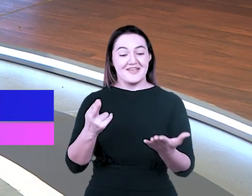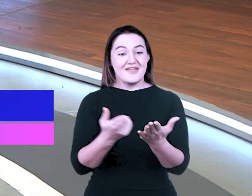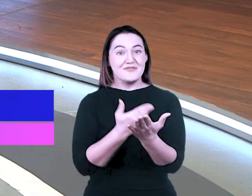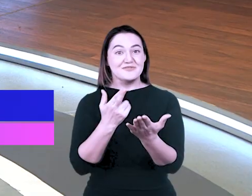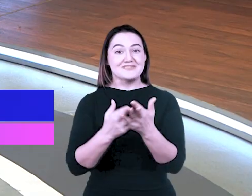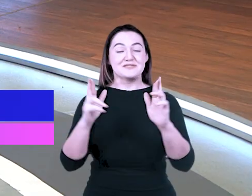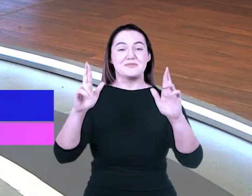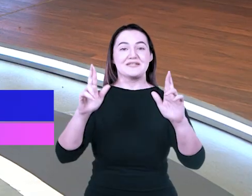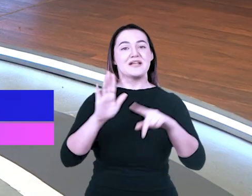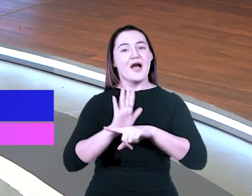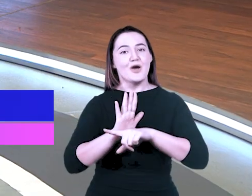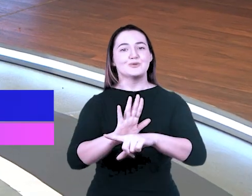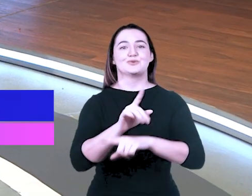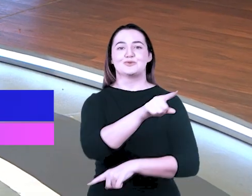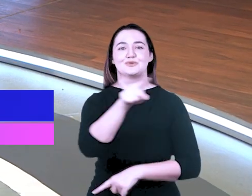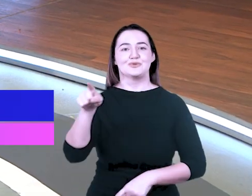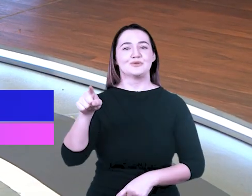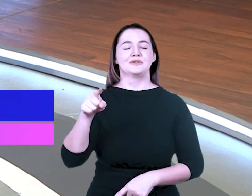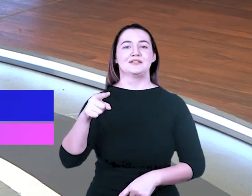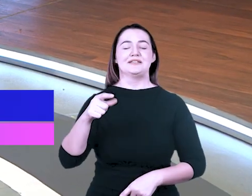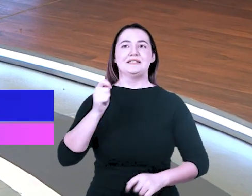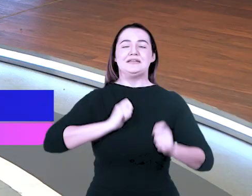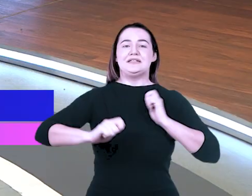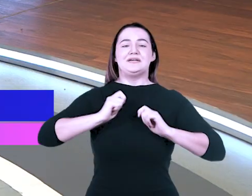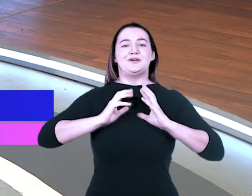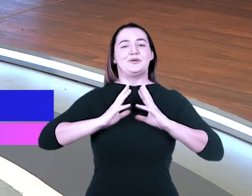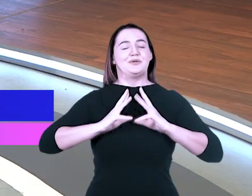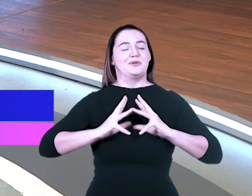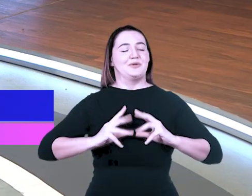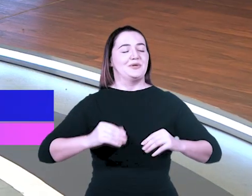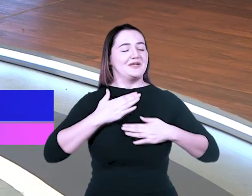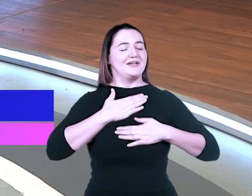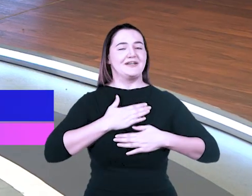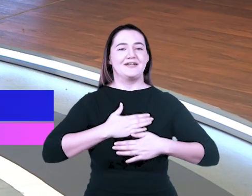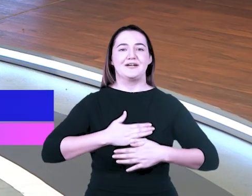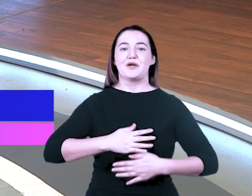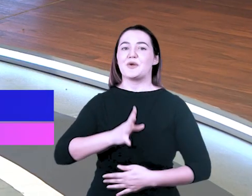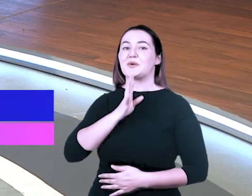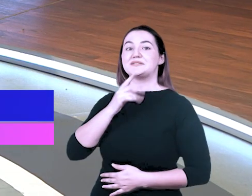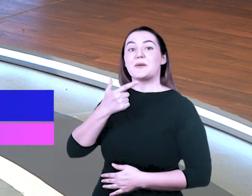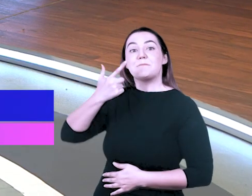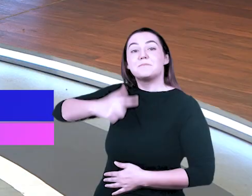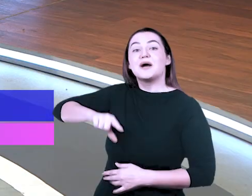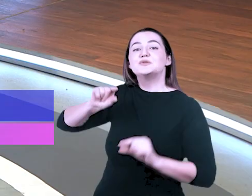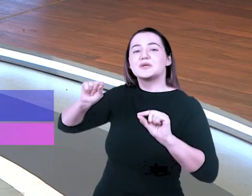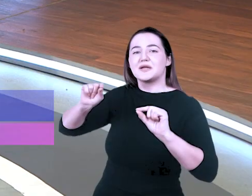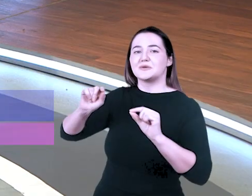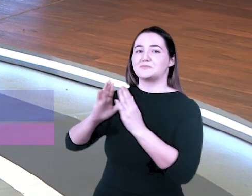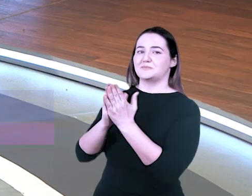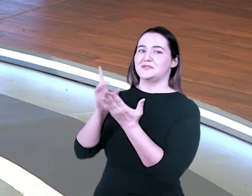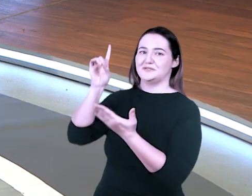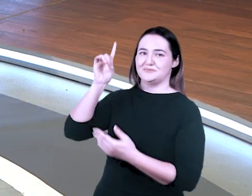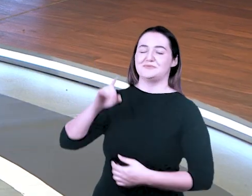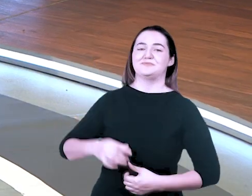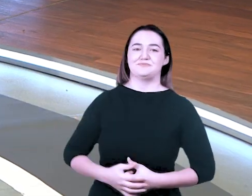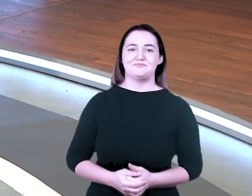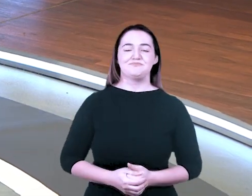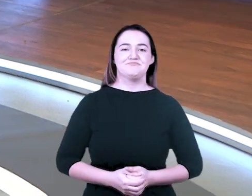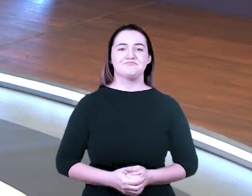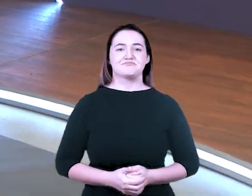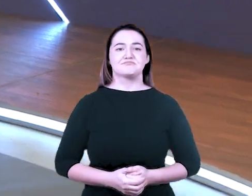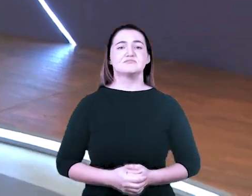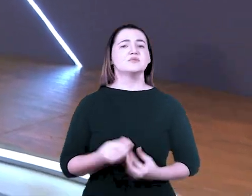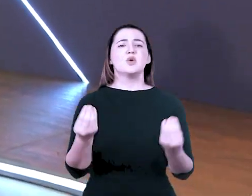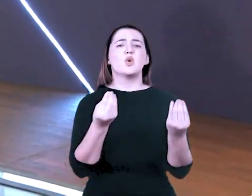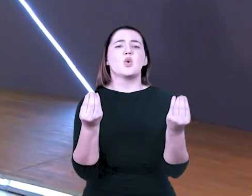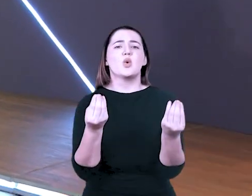e atenda, assim, o seu anseio, a sua expectativa de conhecer mais e mais da Palavra do Senhor. Para você